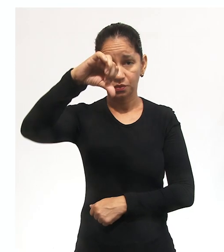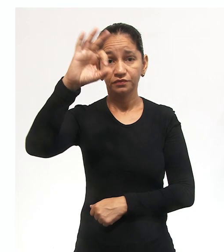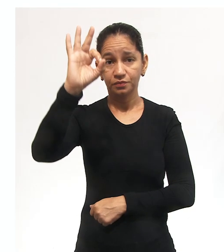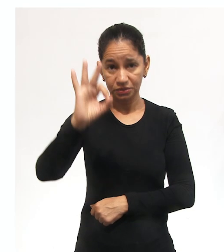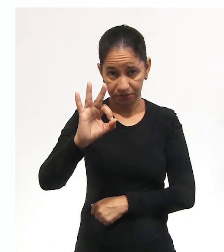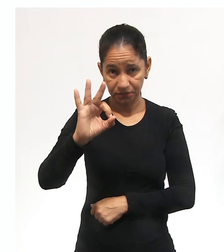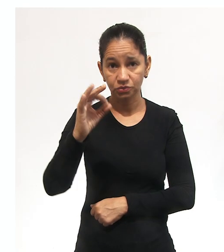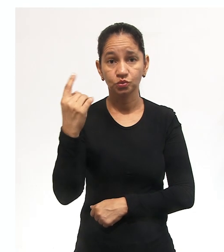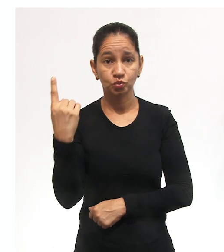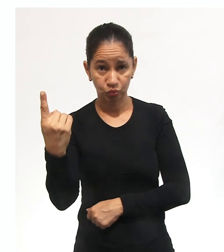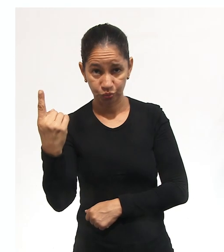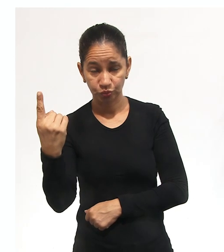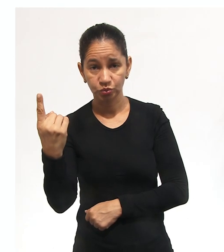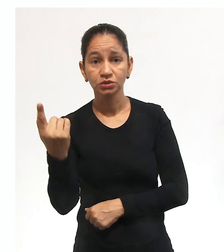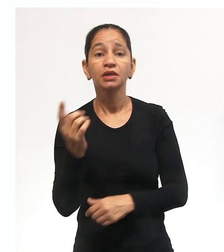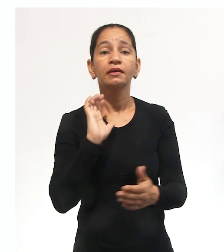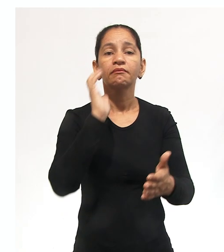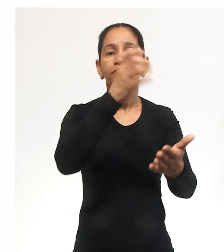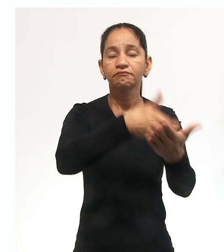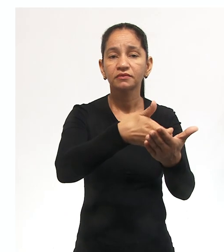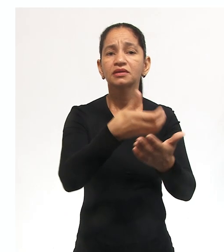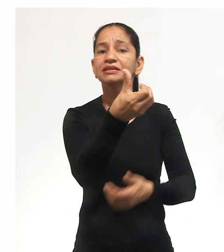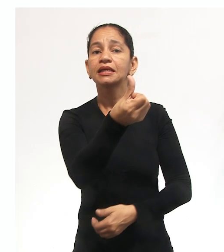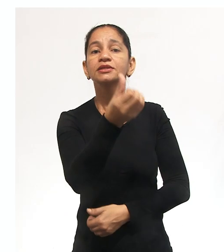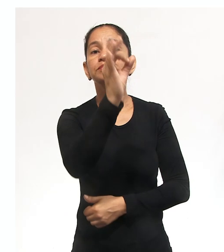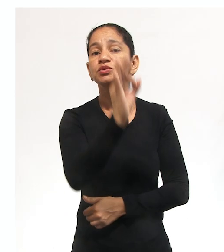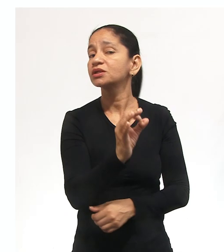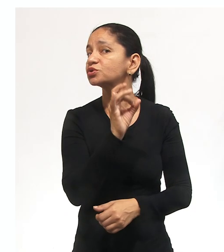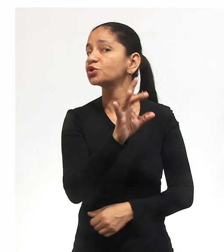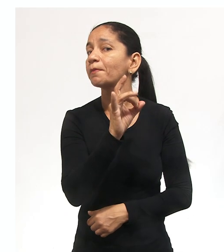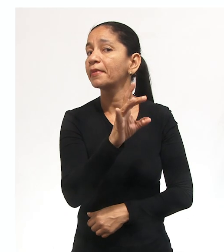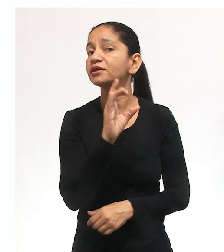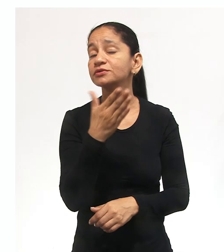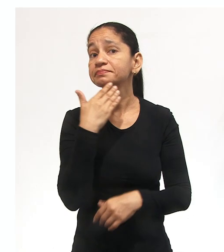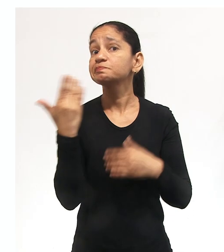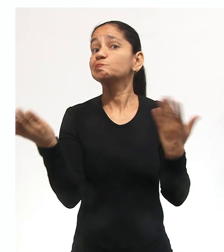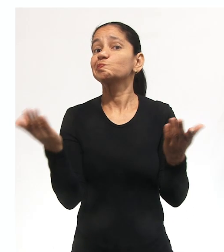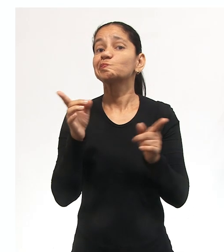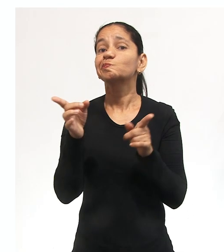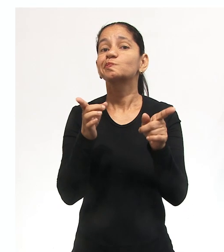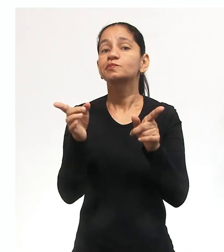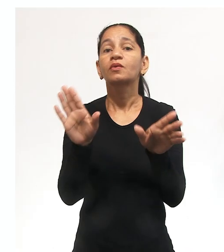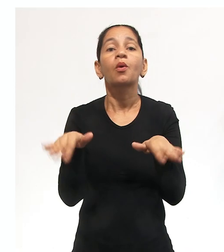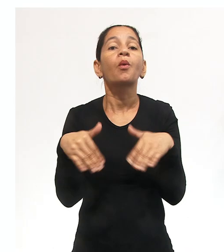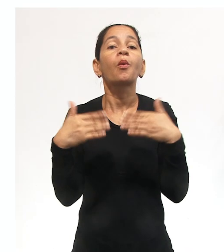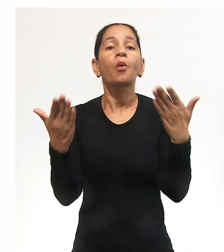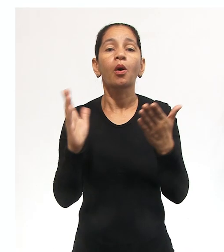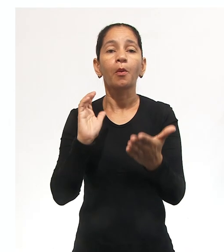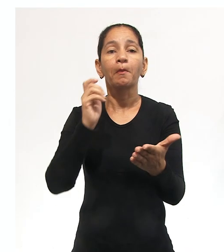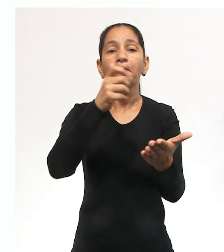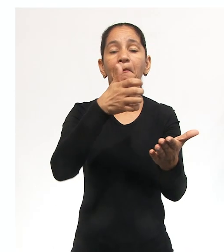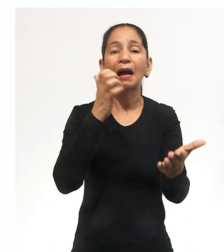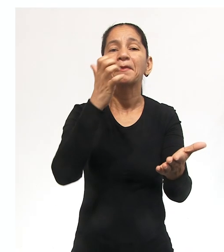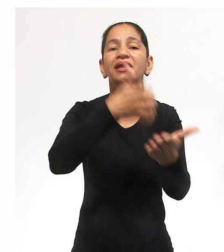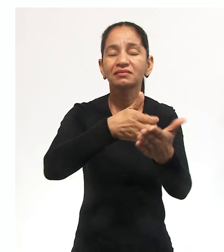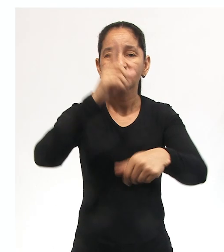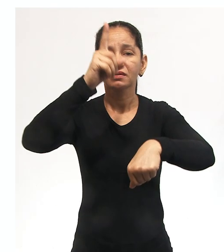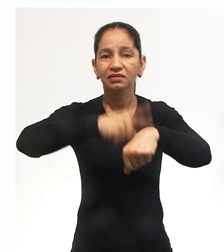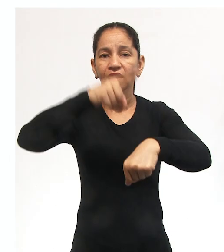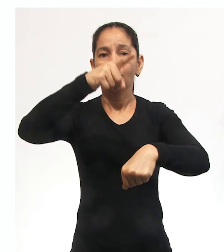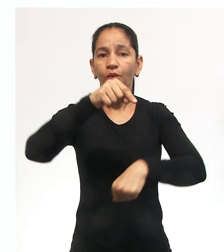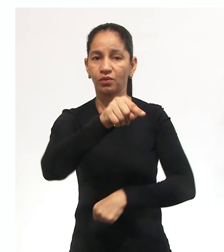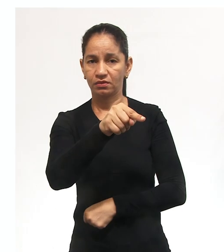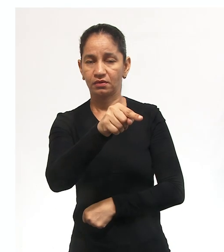6,09% e à vista de 6%. Então, o que compensaria mais? Eu fazer um pagamento em